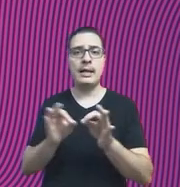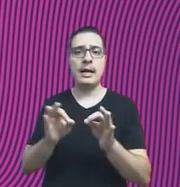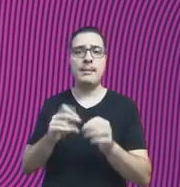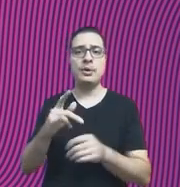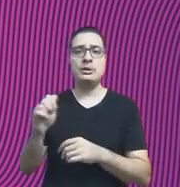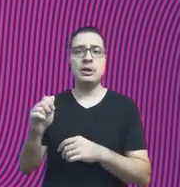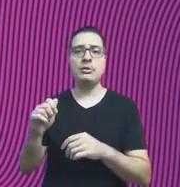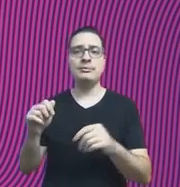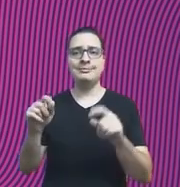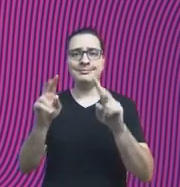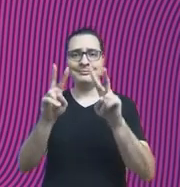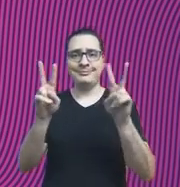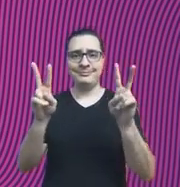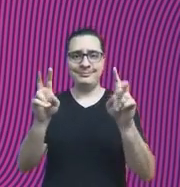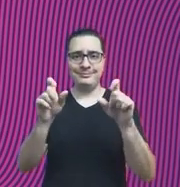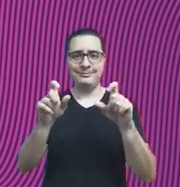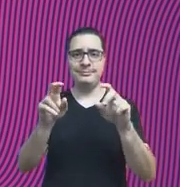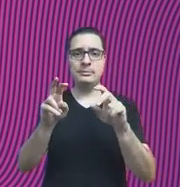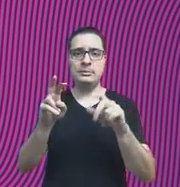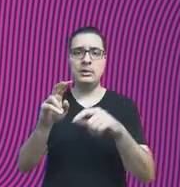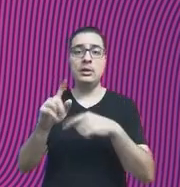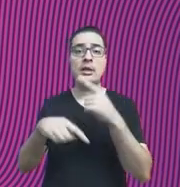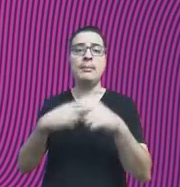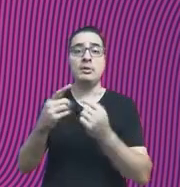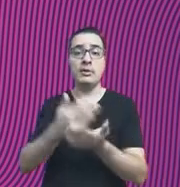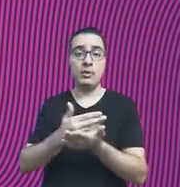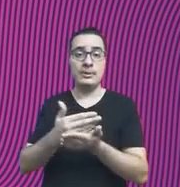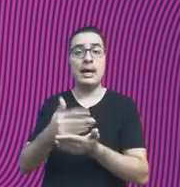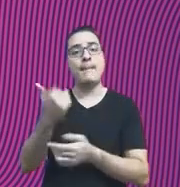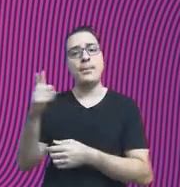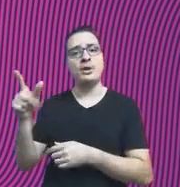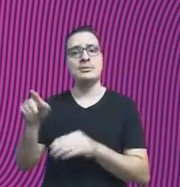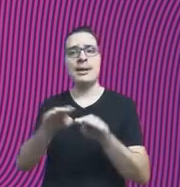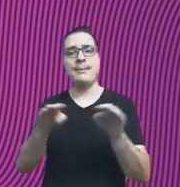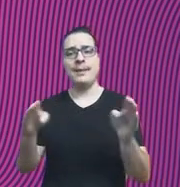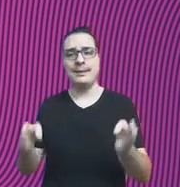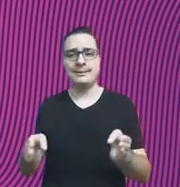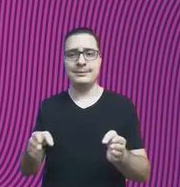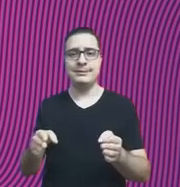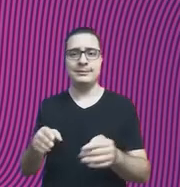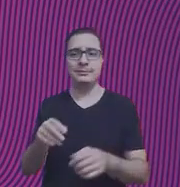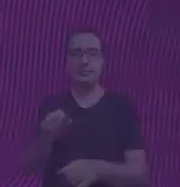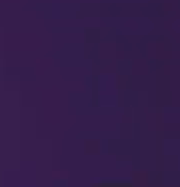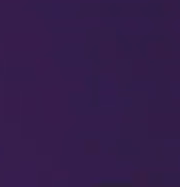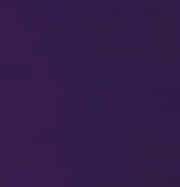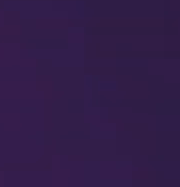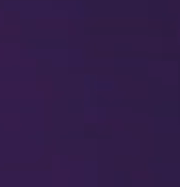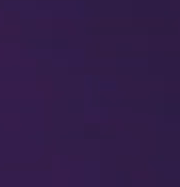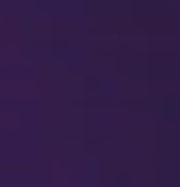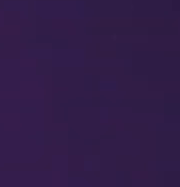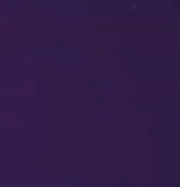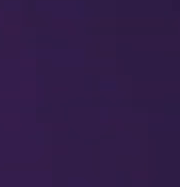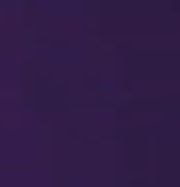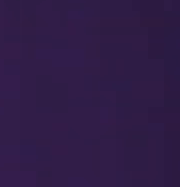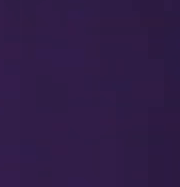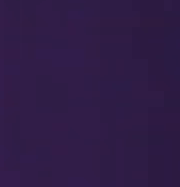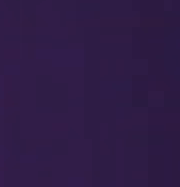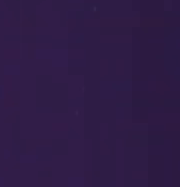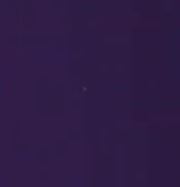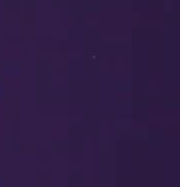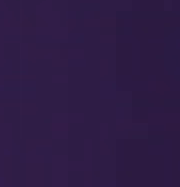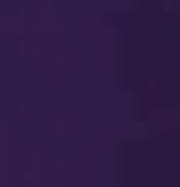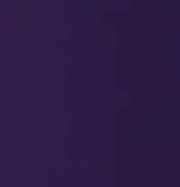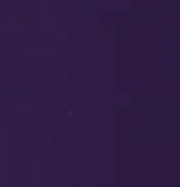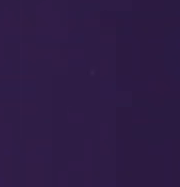vamos, em sequência, imediatamente começar a próxima mesa, sem intervalo. Pode colocar a vinheta. Obrigado a vocês.